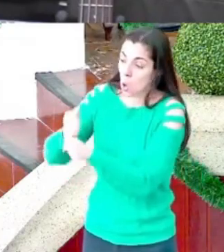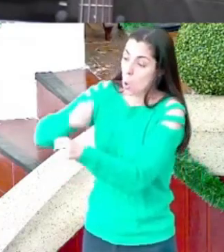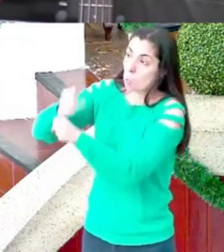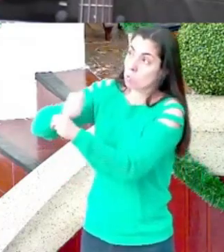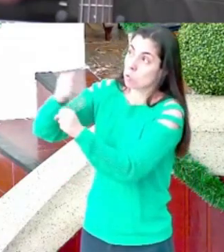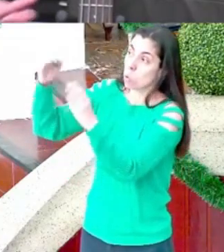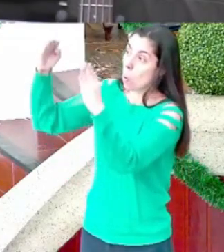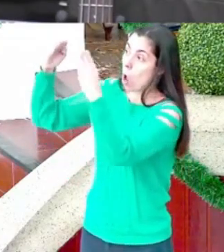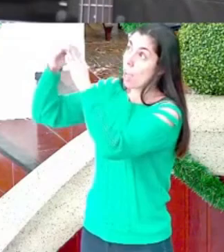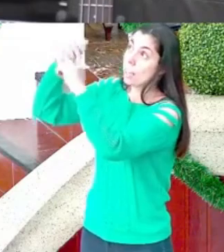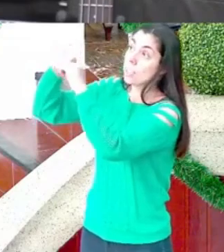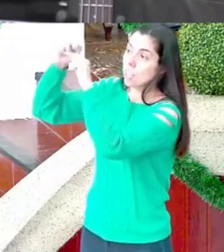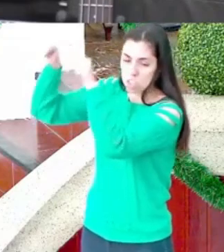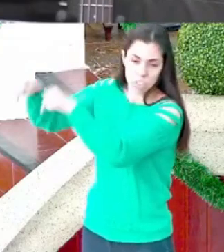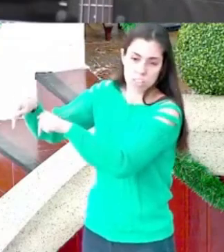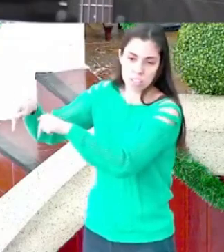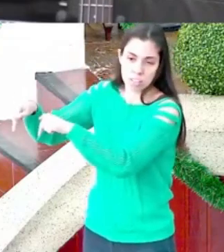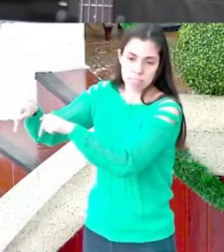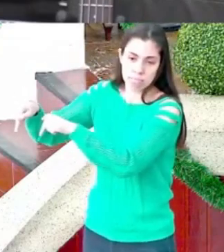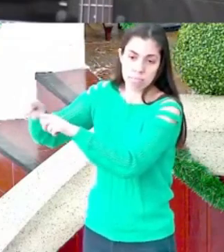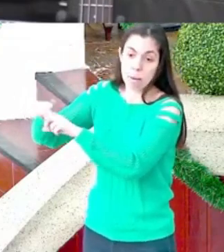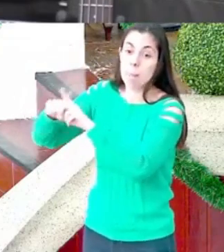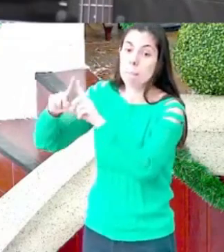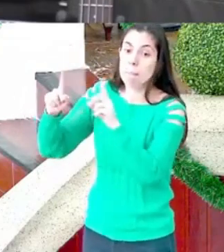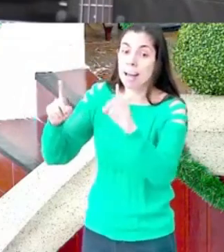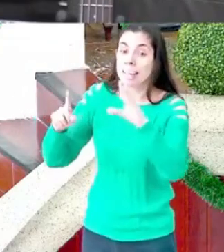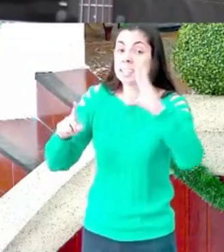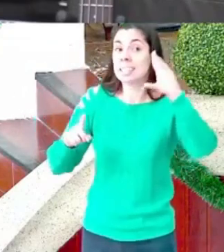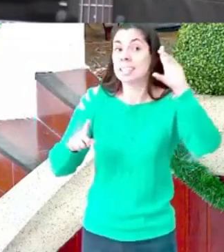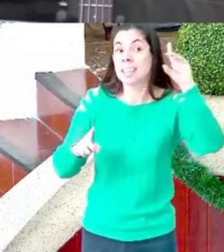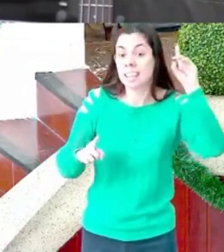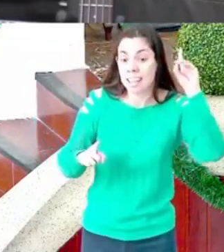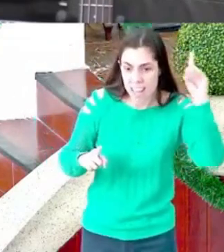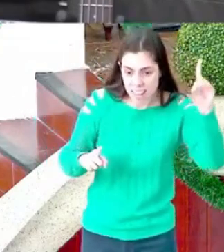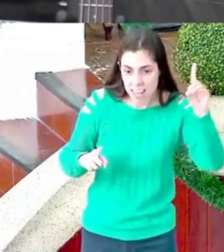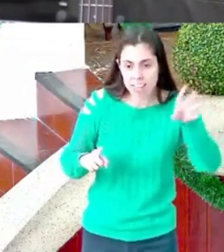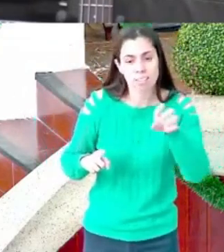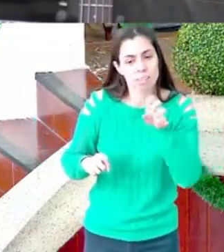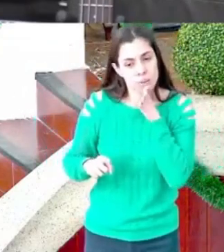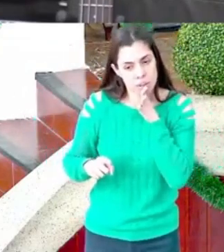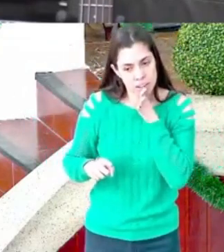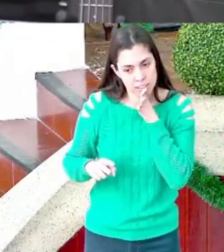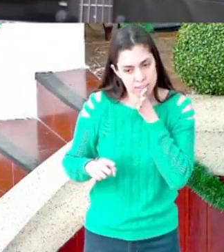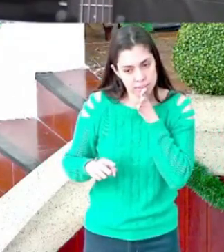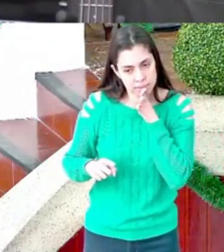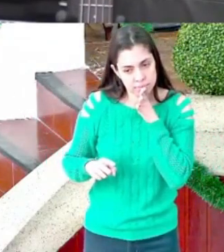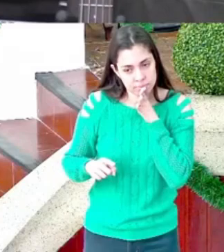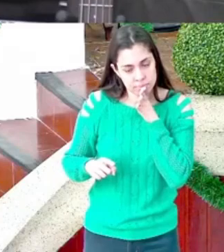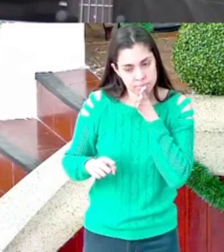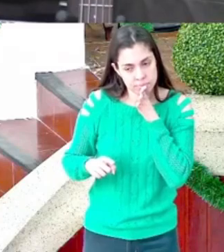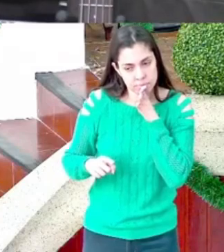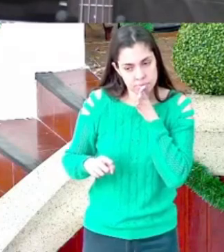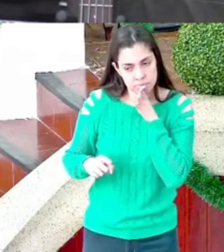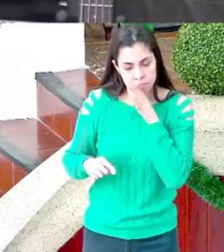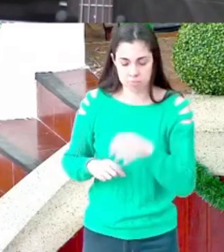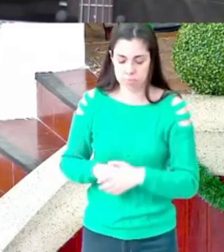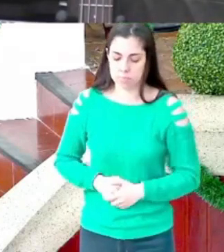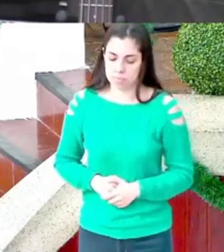e aí alguns vêm e colhem o trabalho de outras pessoas.